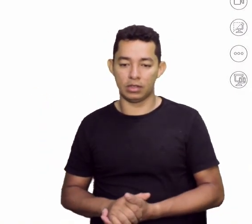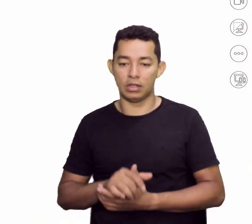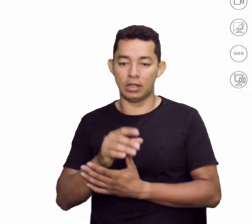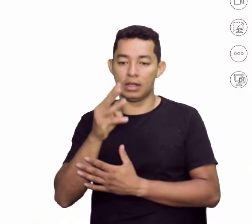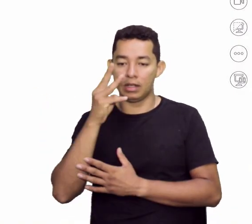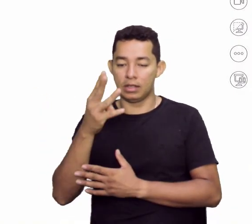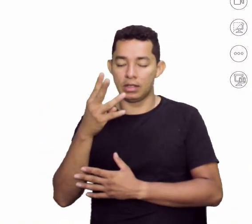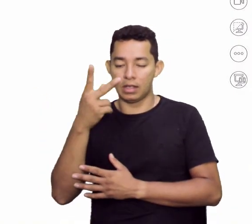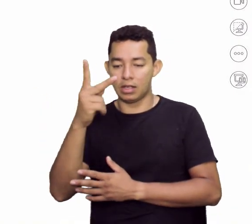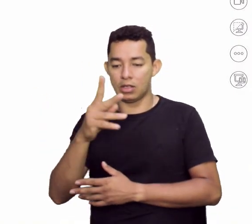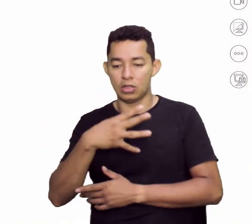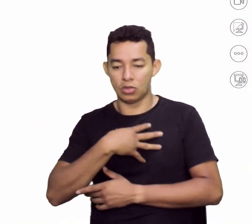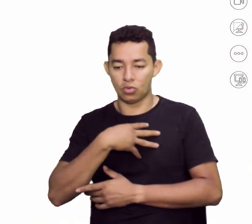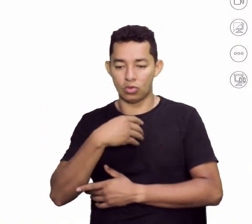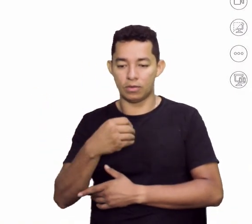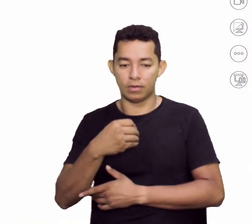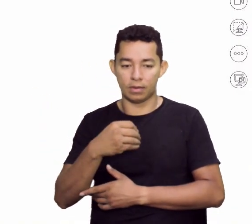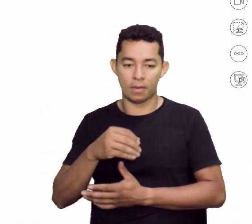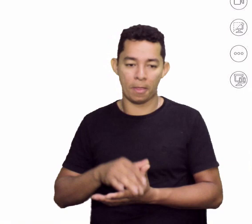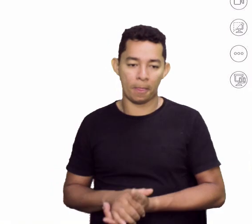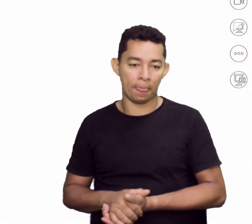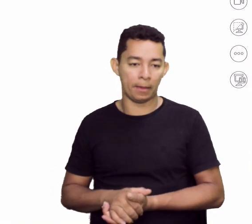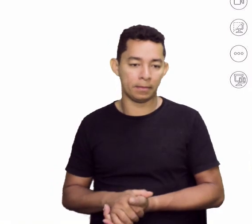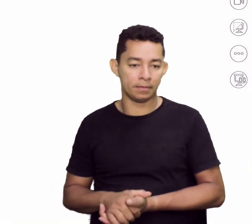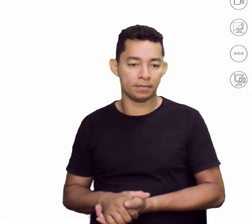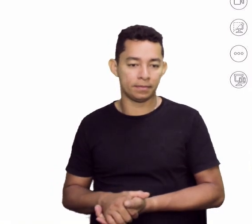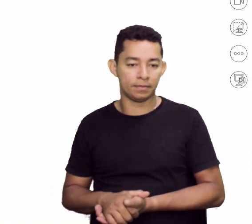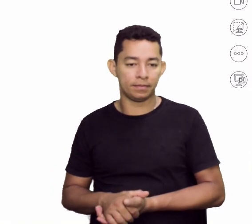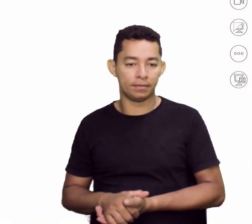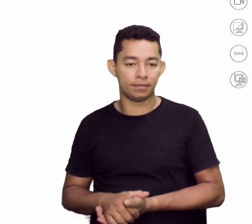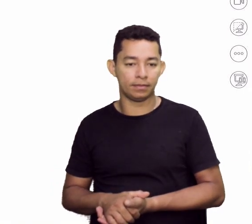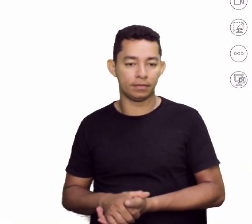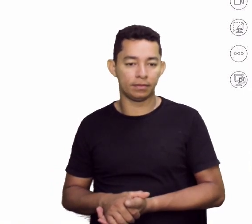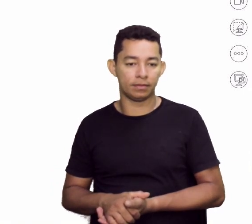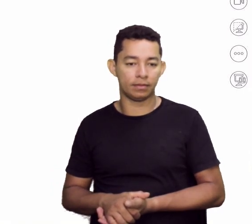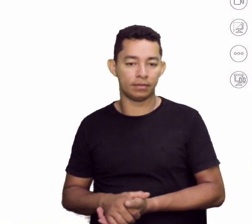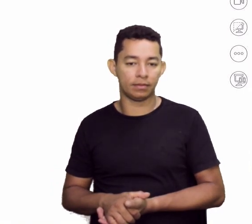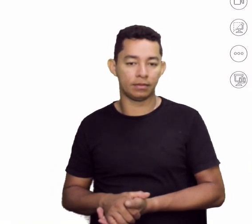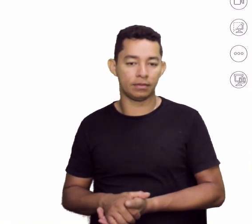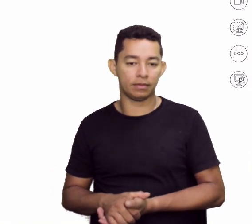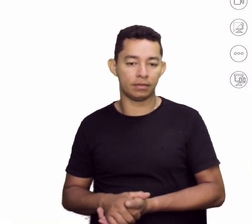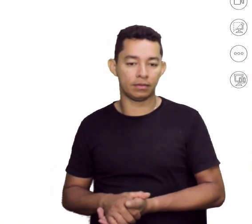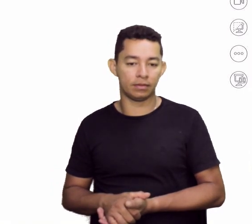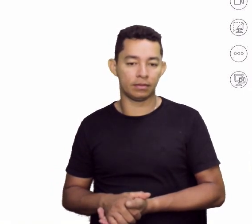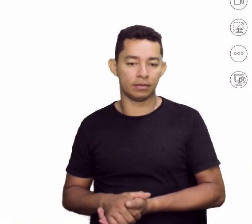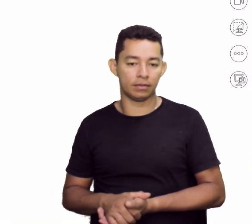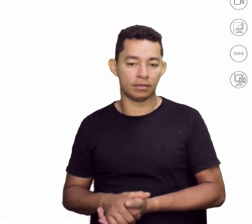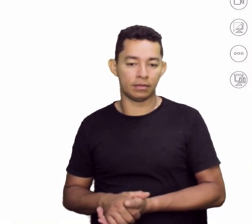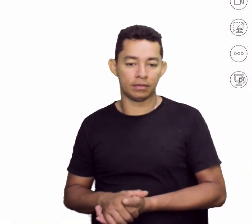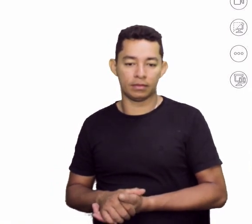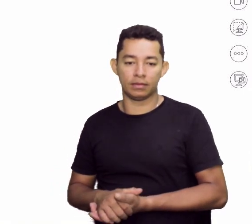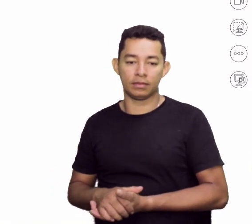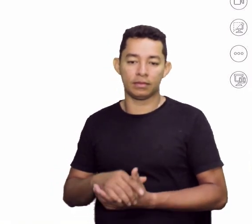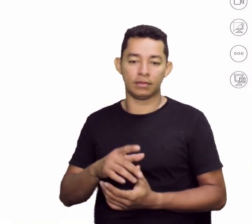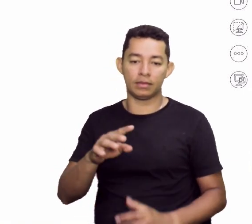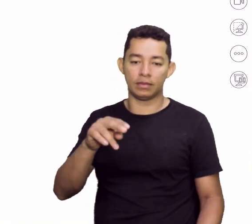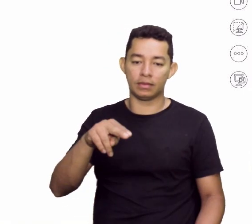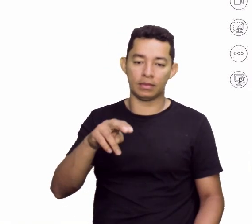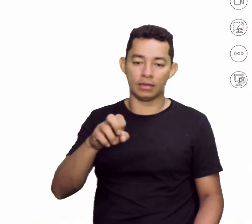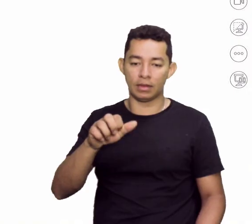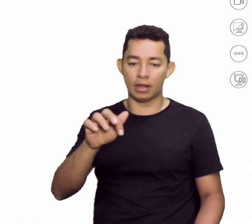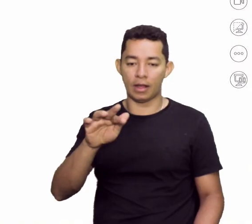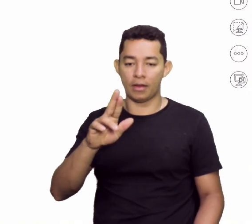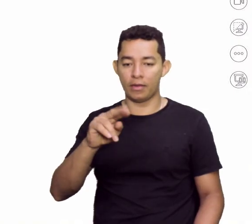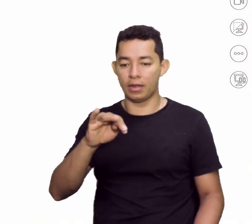e 3 de suas filhas. Está todo mundo aqui, ó. Então, essa Nefertiti é altamente conhecida atualmente,